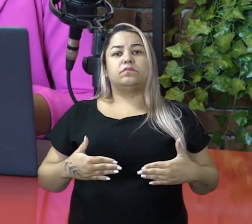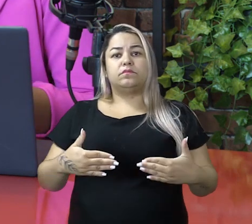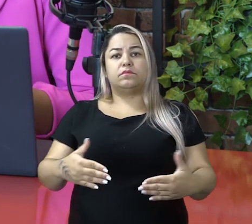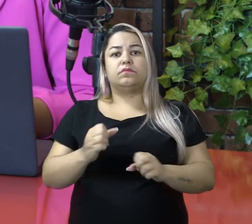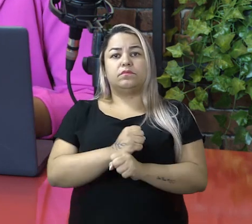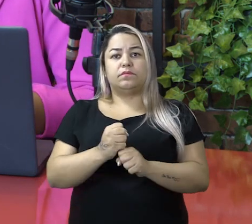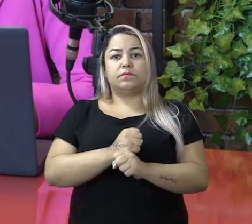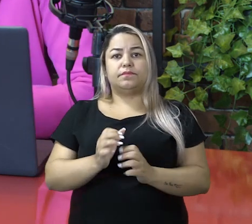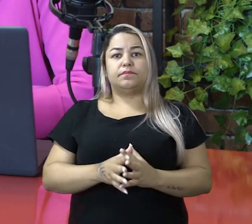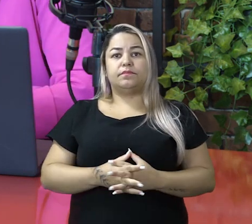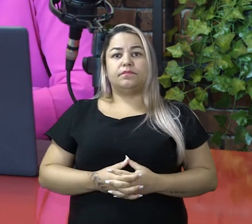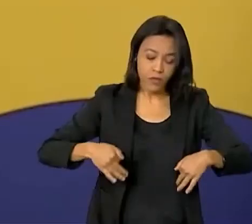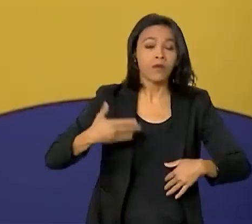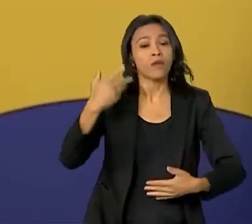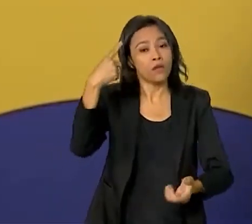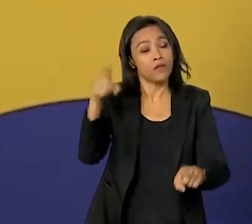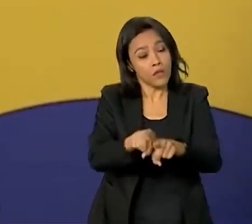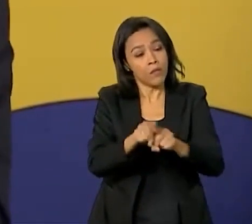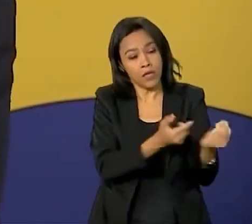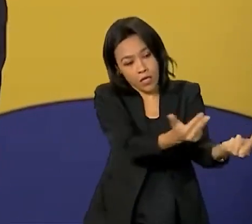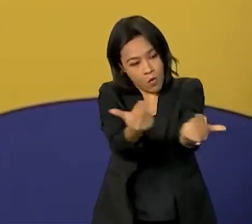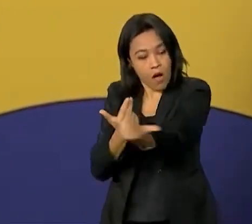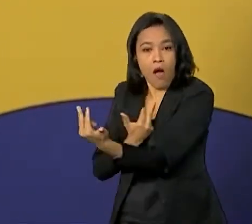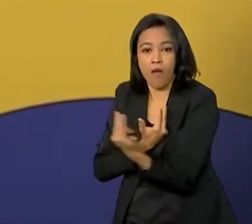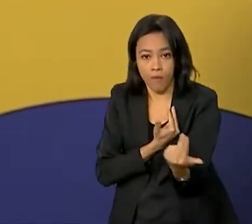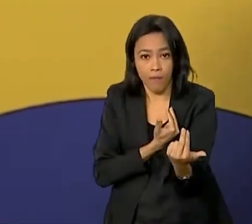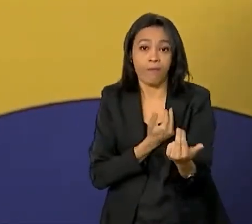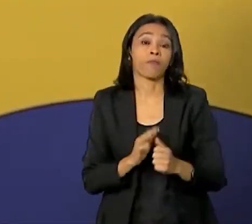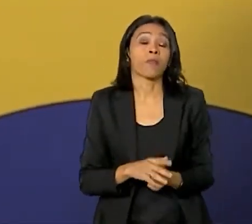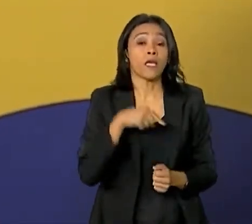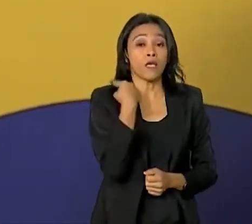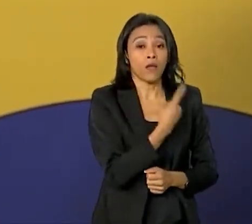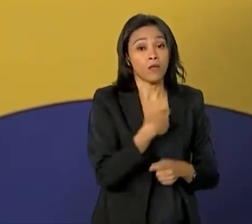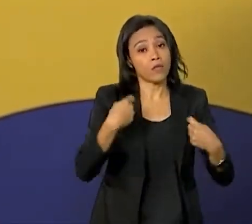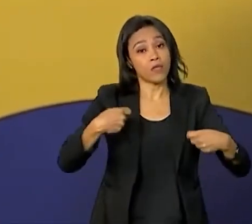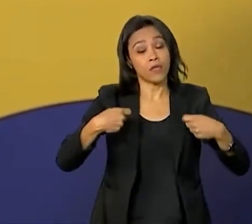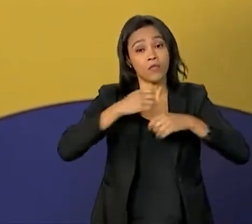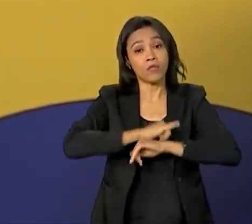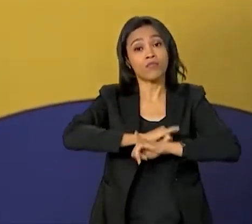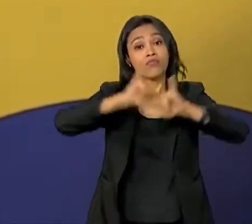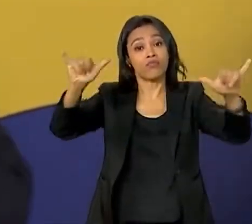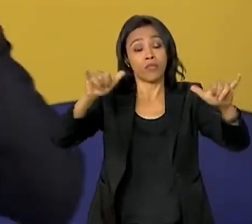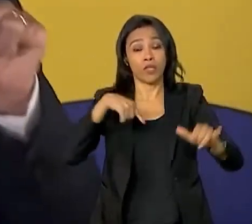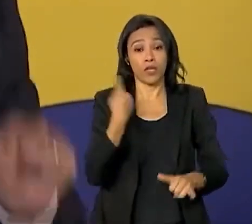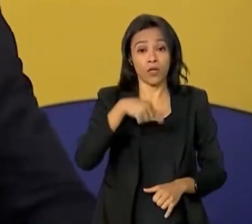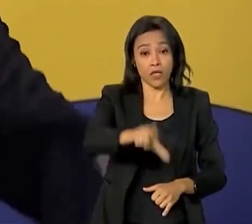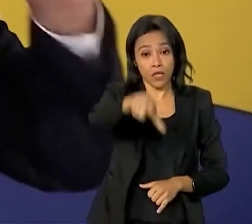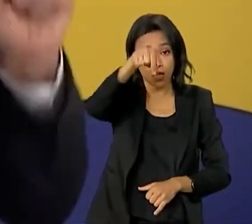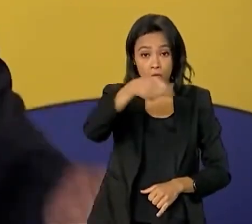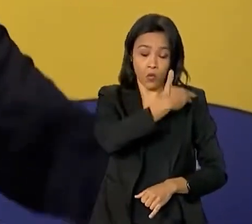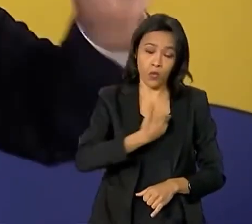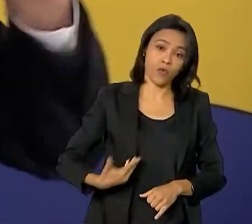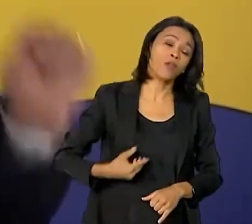reunião ministerial do ano. Nós precisamos deixar alto e bom som que nós queremos eleger um governo para continuar